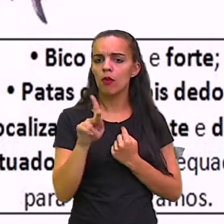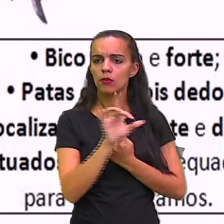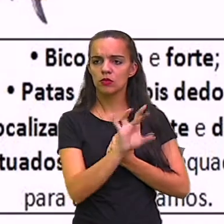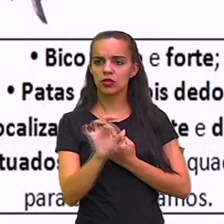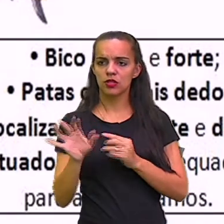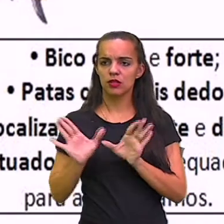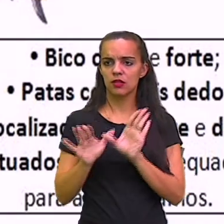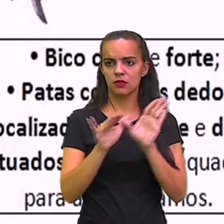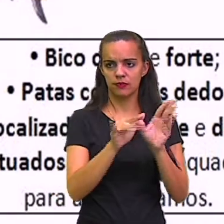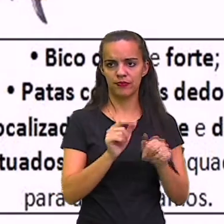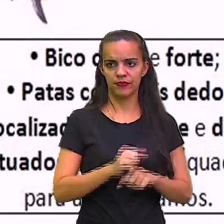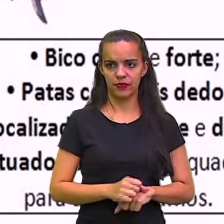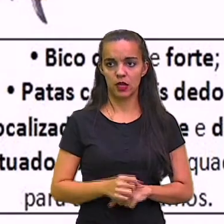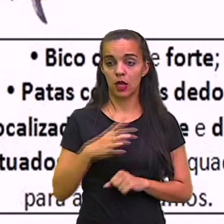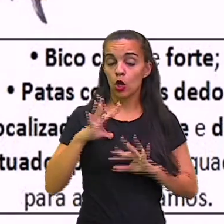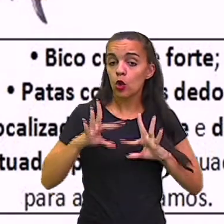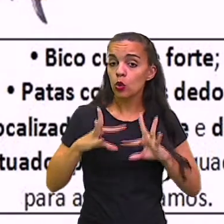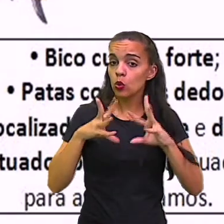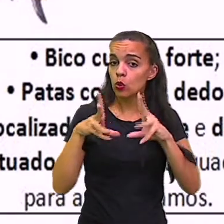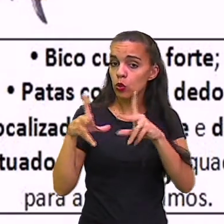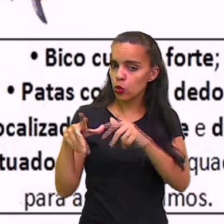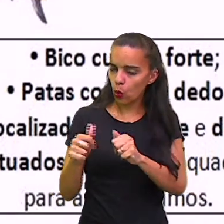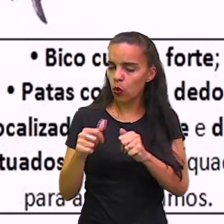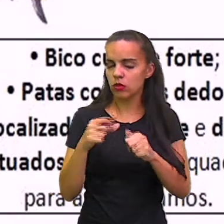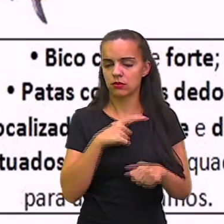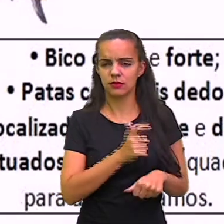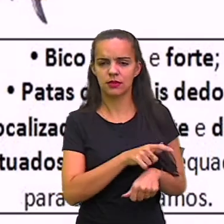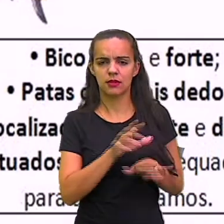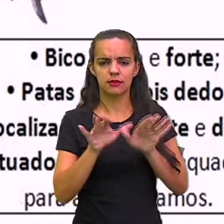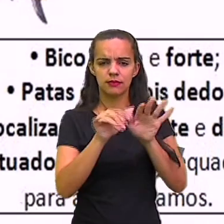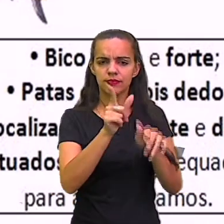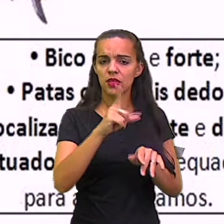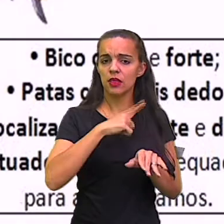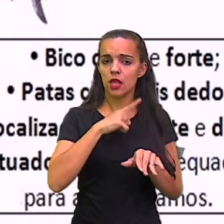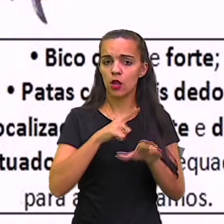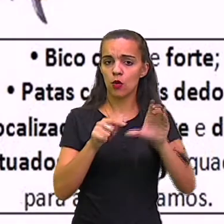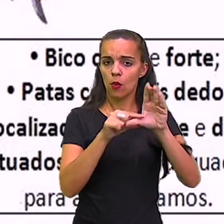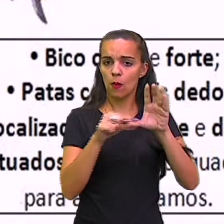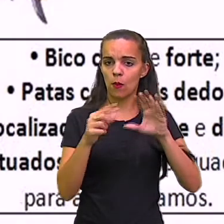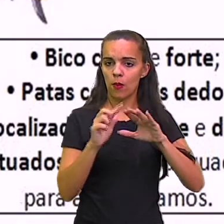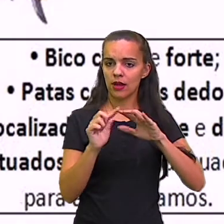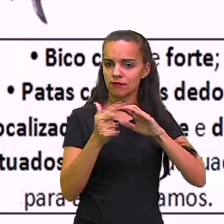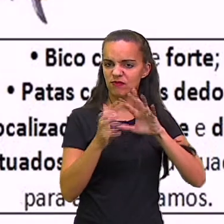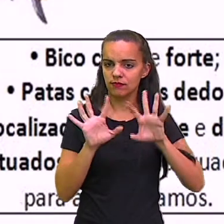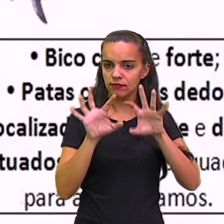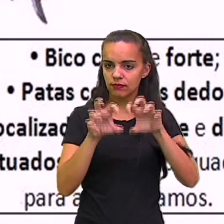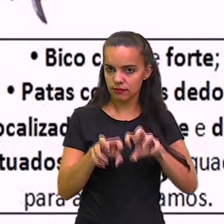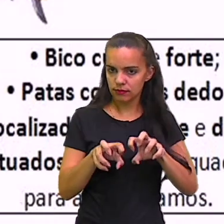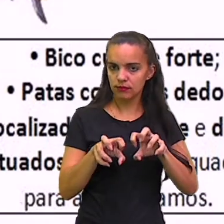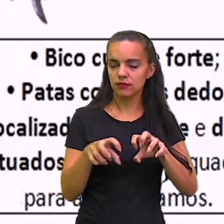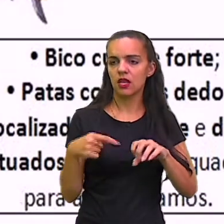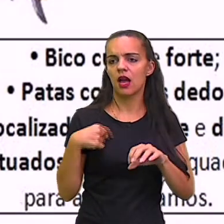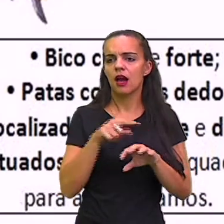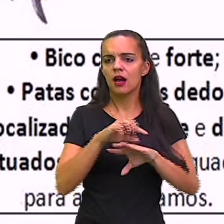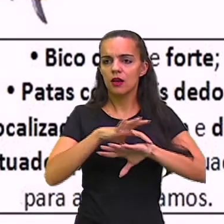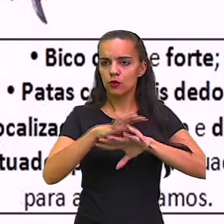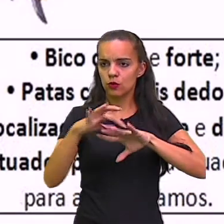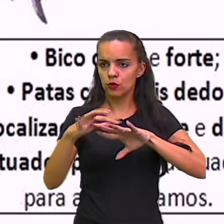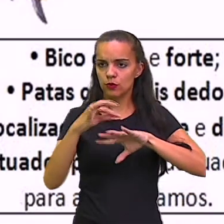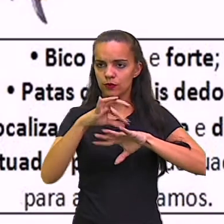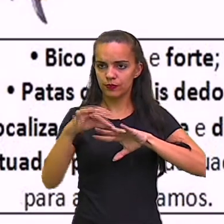todas as aves têm uma garra na ponta de cada dedo do pé mãe tanto o